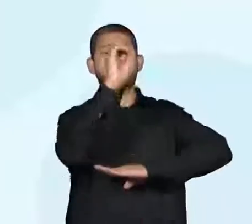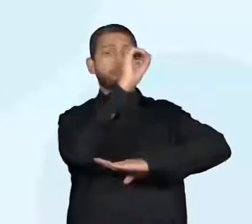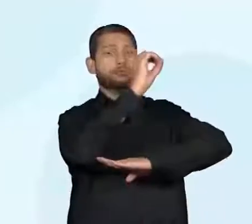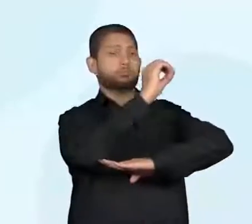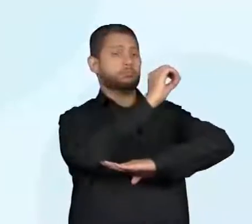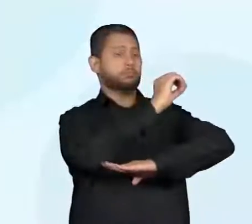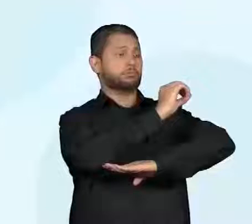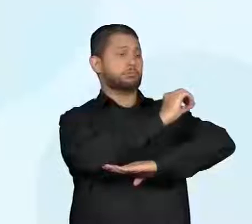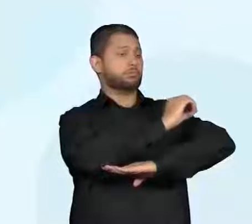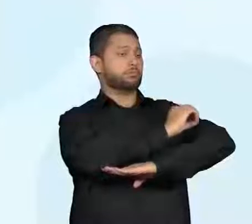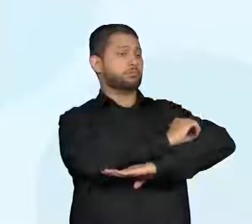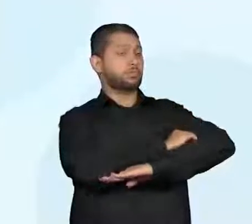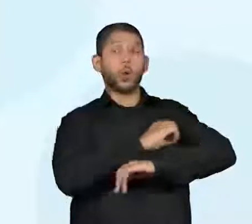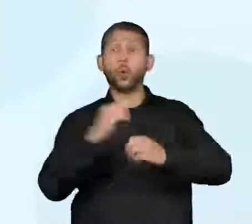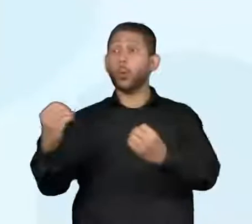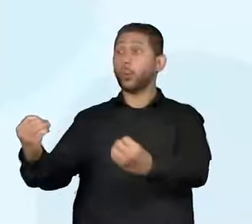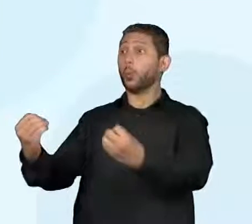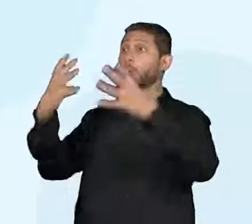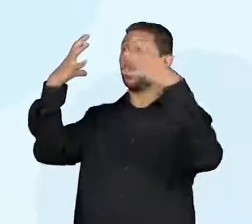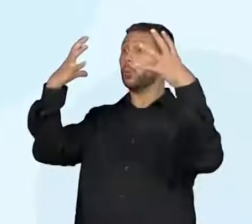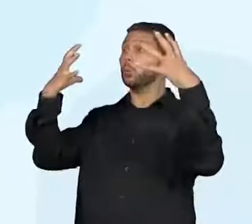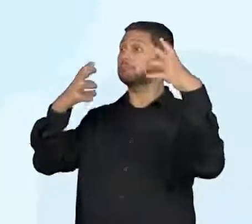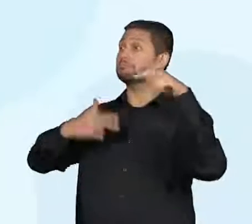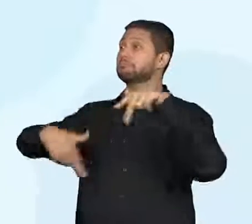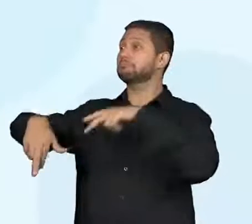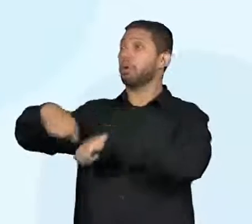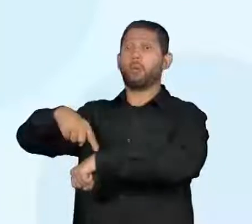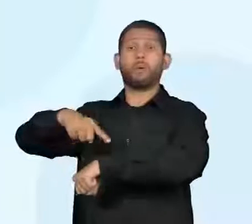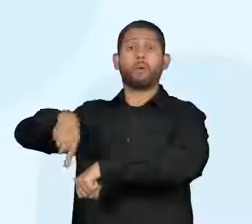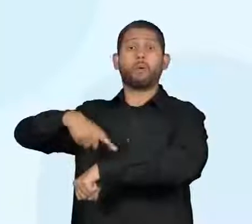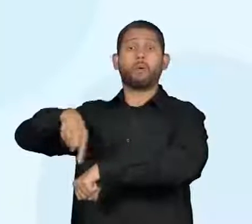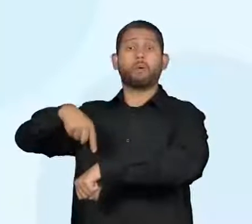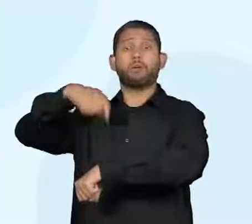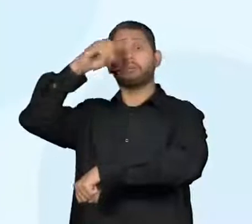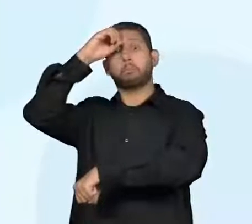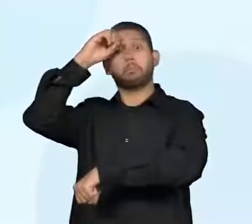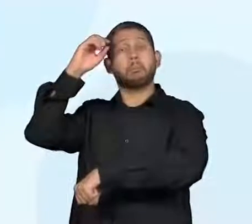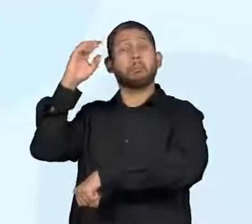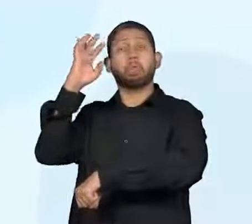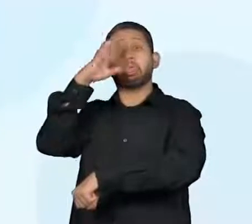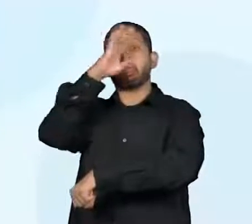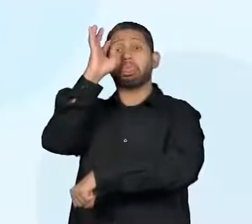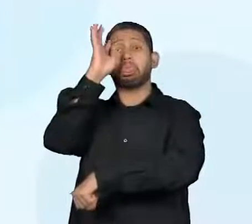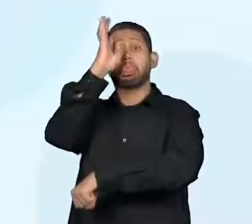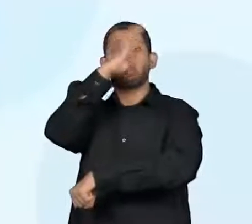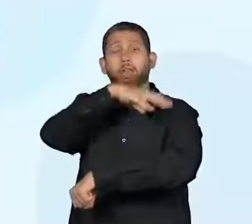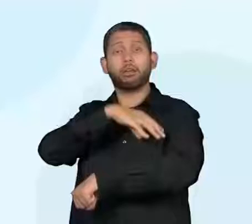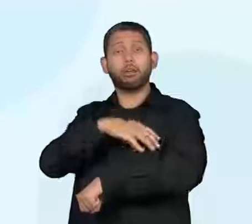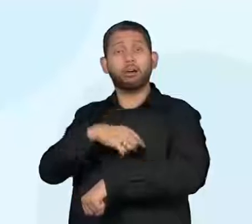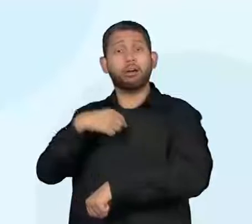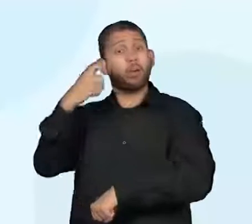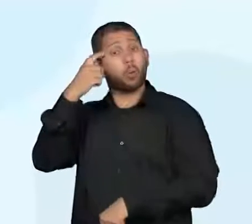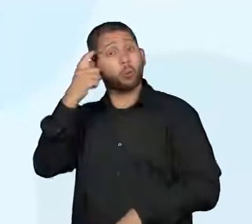é? Justamente porque tem muitas luzes. Às vezes já está anoitecendo e você acha